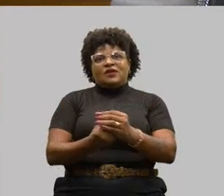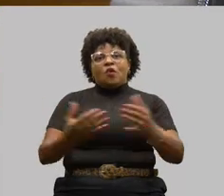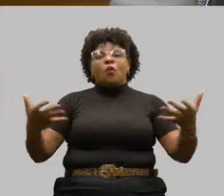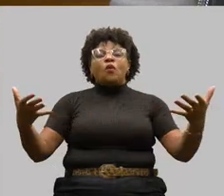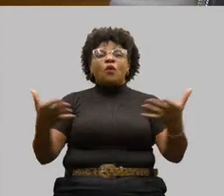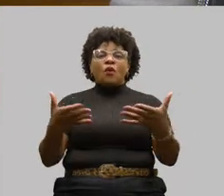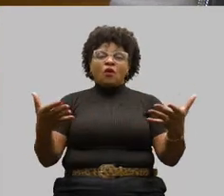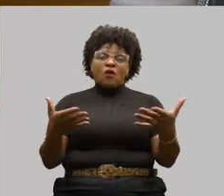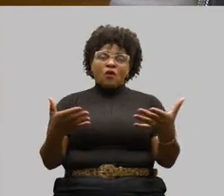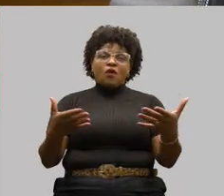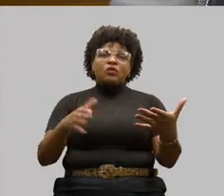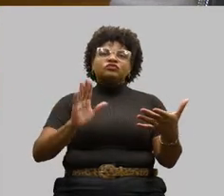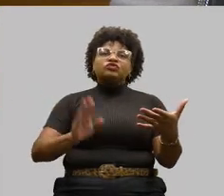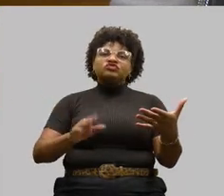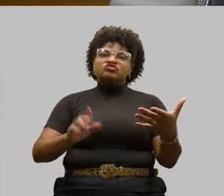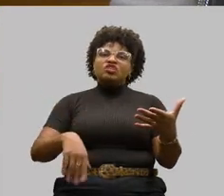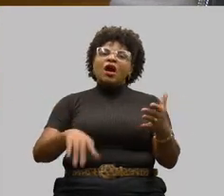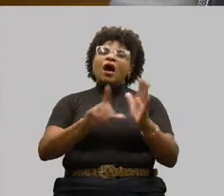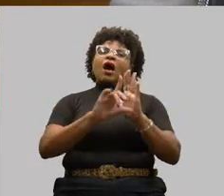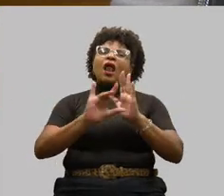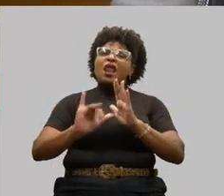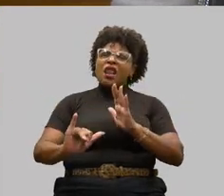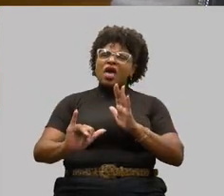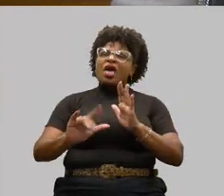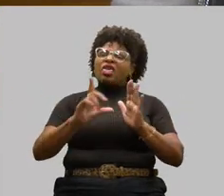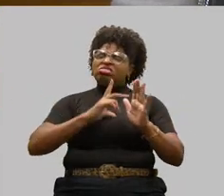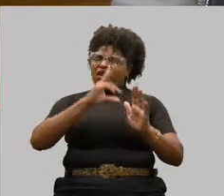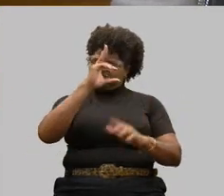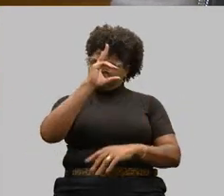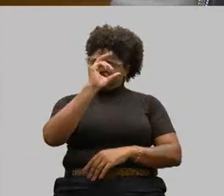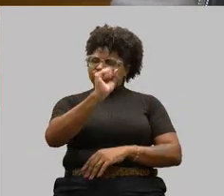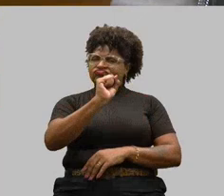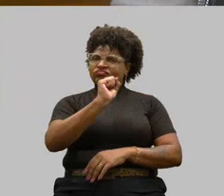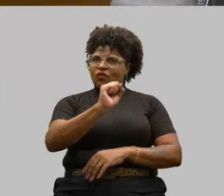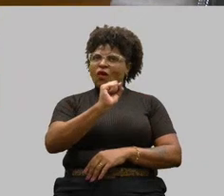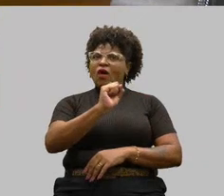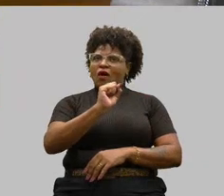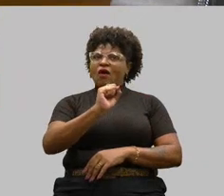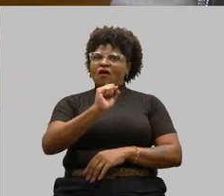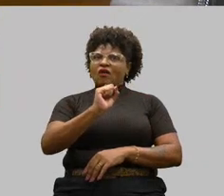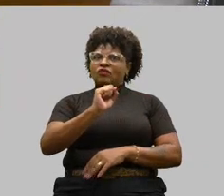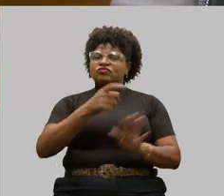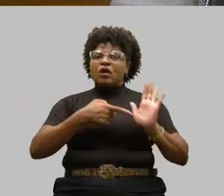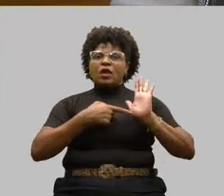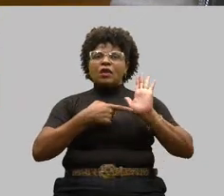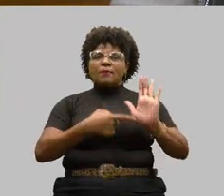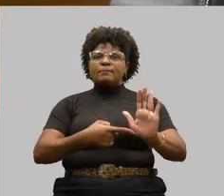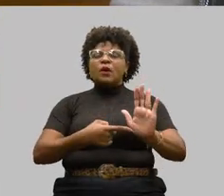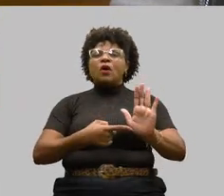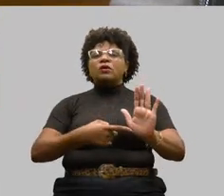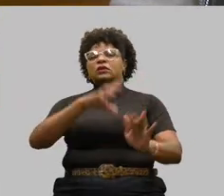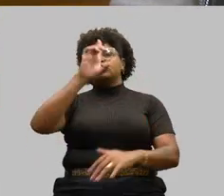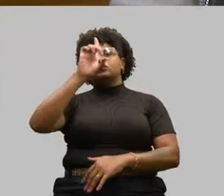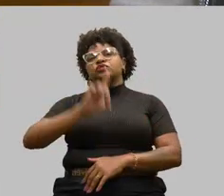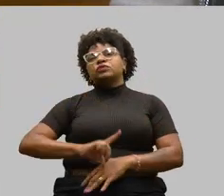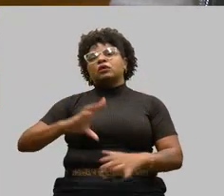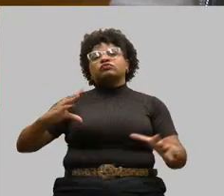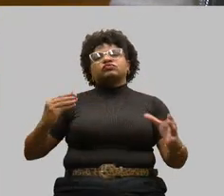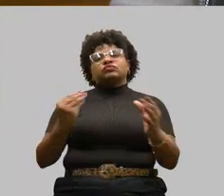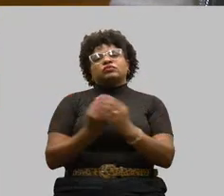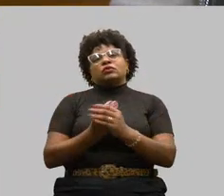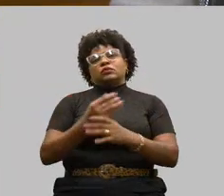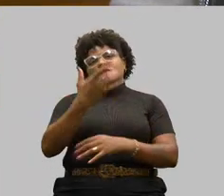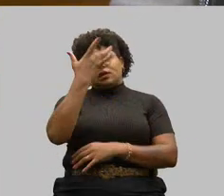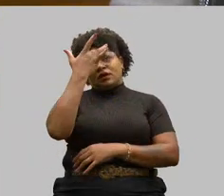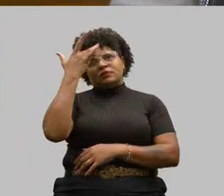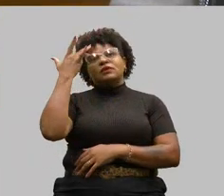já uma legislação bastante robusta no que tange a inclusão dessas pessoas e o direito ao trabalho né a